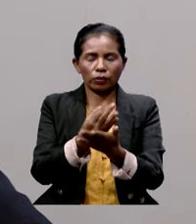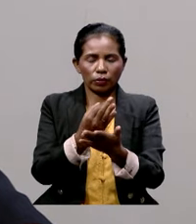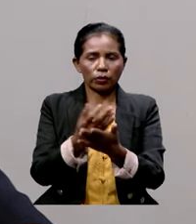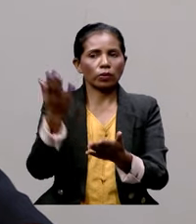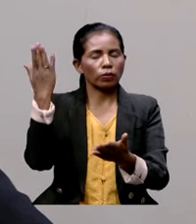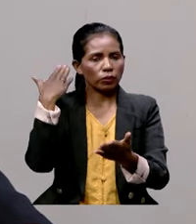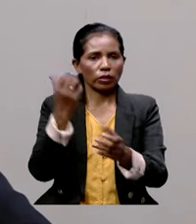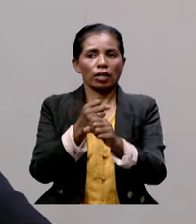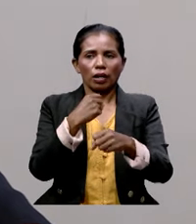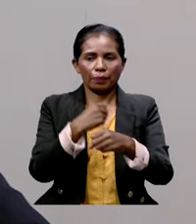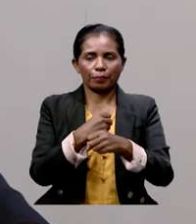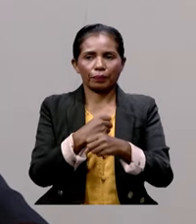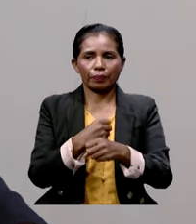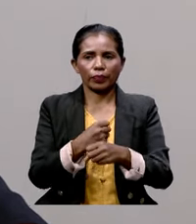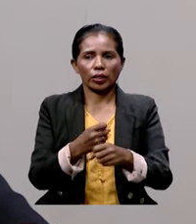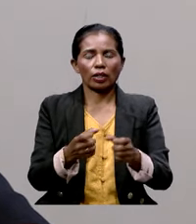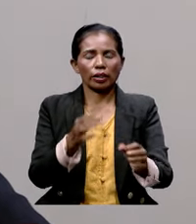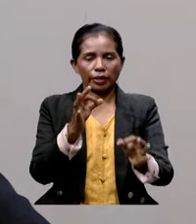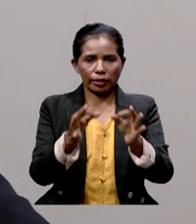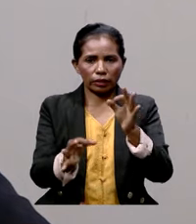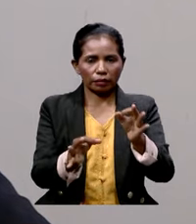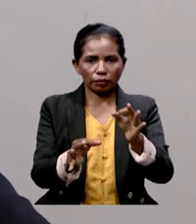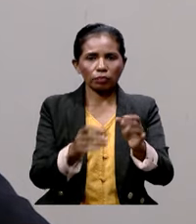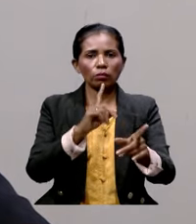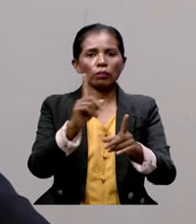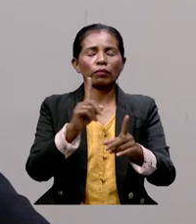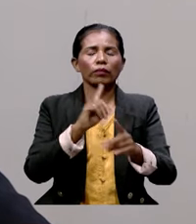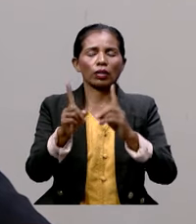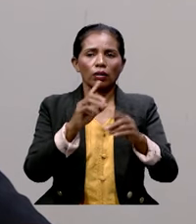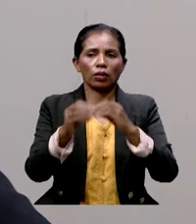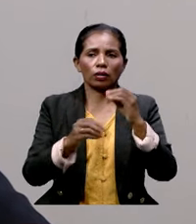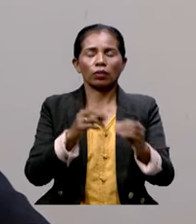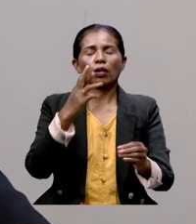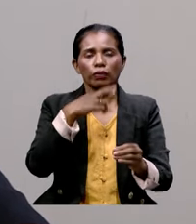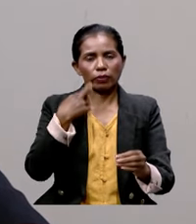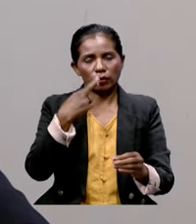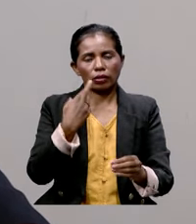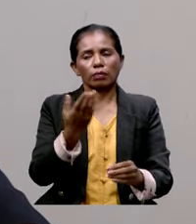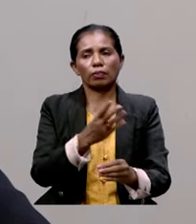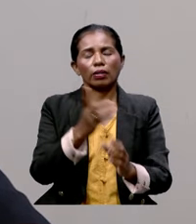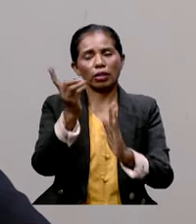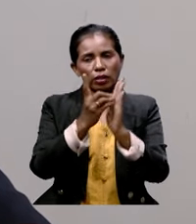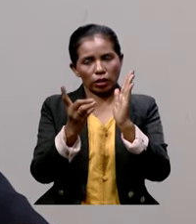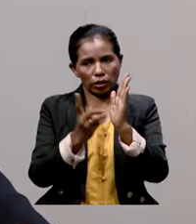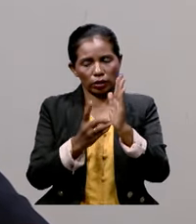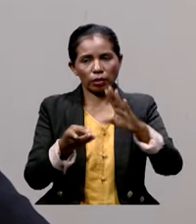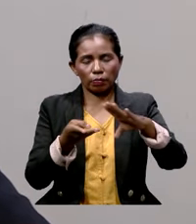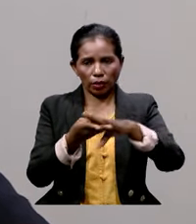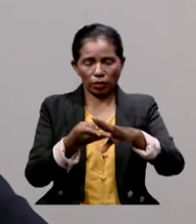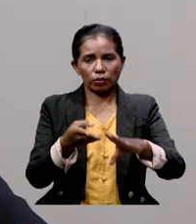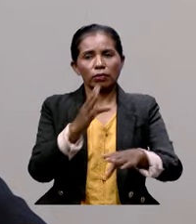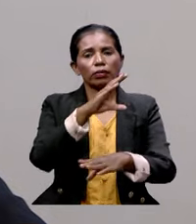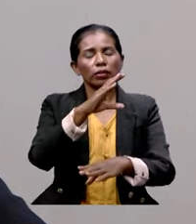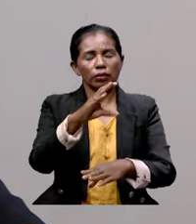ne halo, hotan carica nessa intervenção ia fos ne. Tuir observado sira nebe que Banco Central simo e